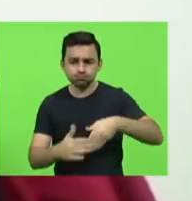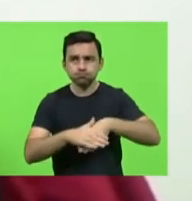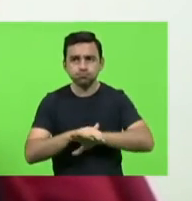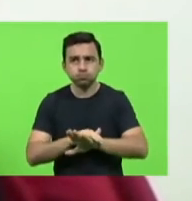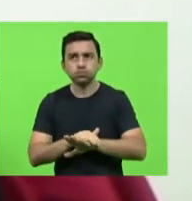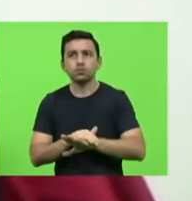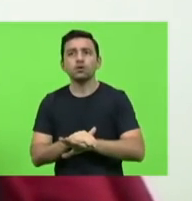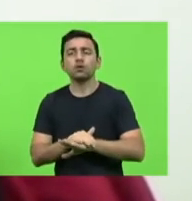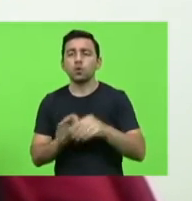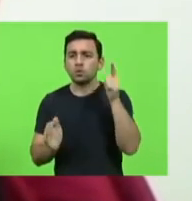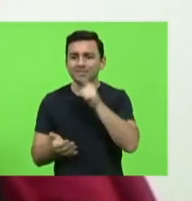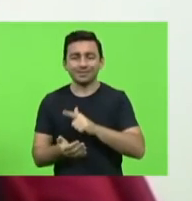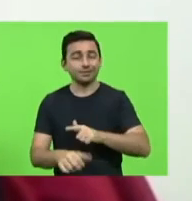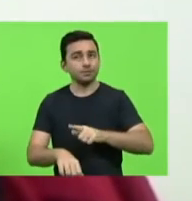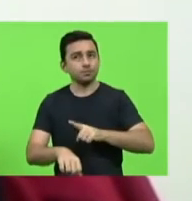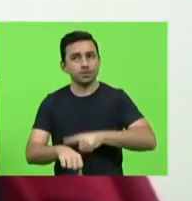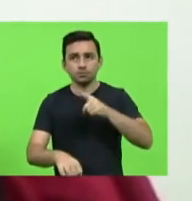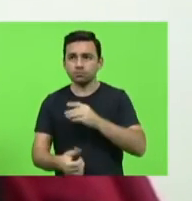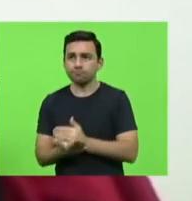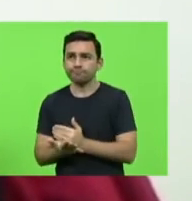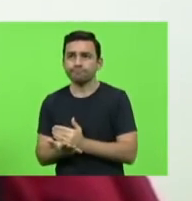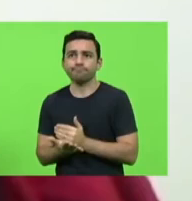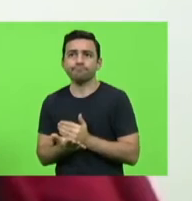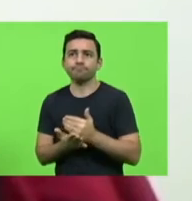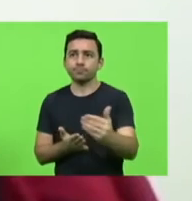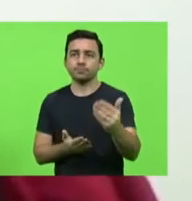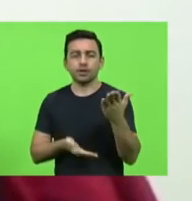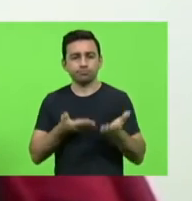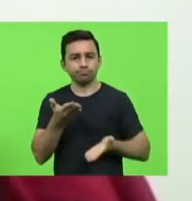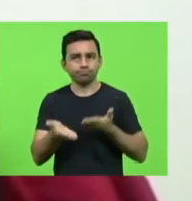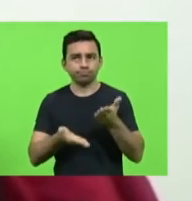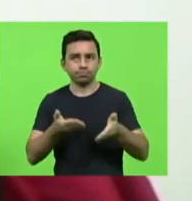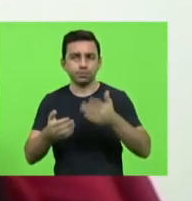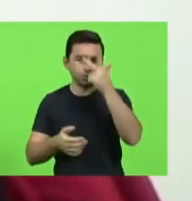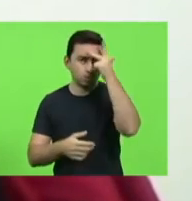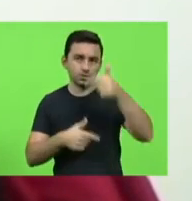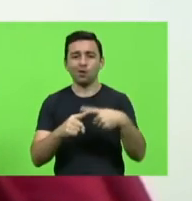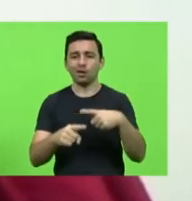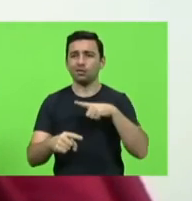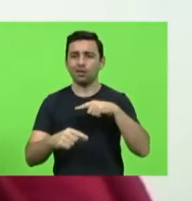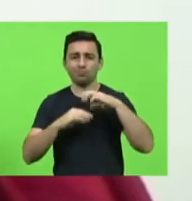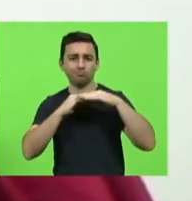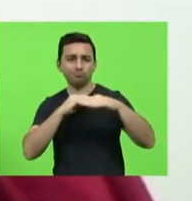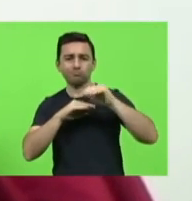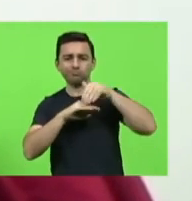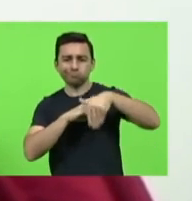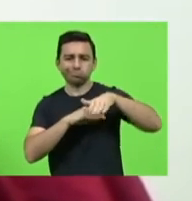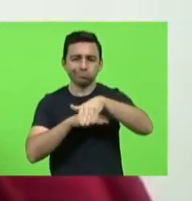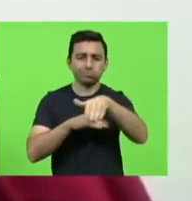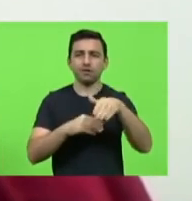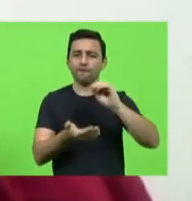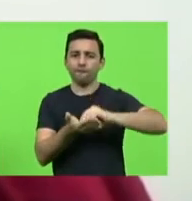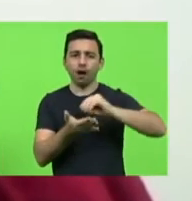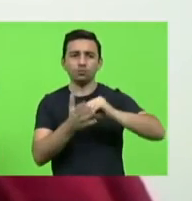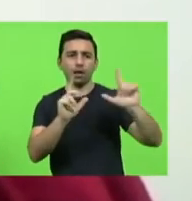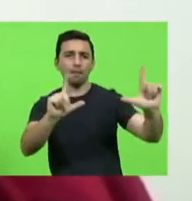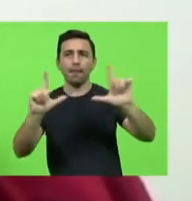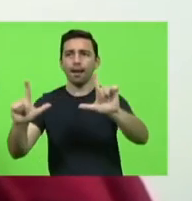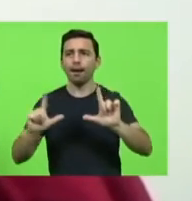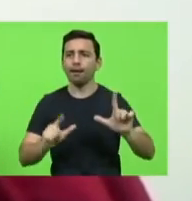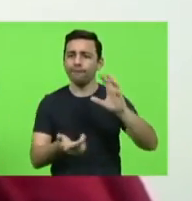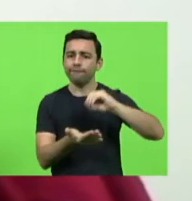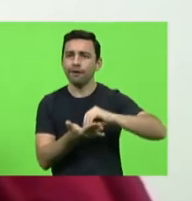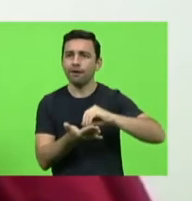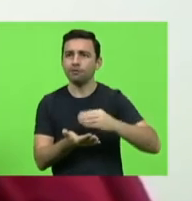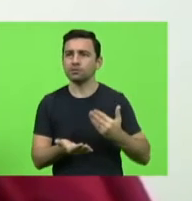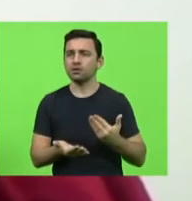iniciem imediatamente o atendimento aos trabalhadores da educação. No mesmo pronunciamento, a deputada